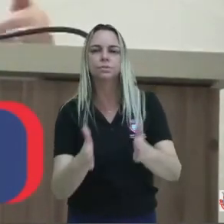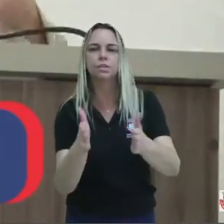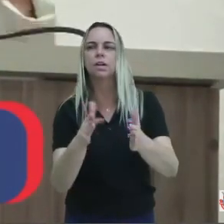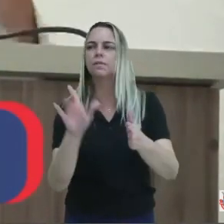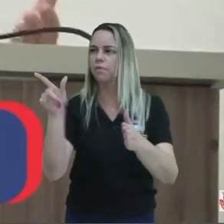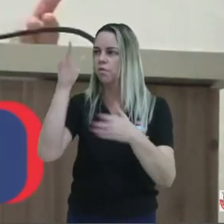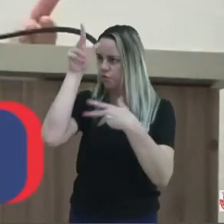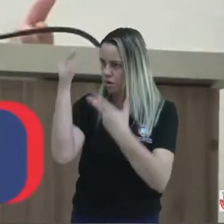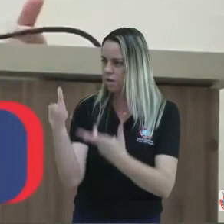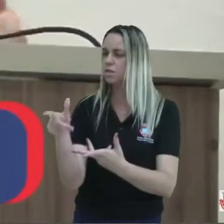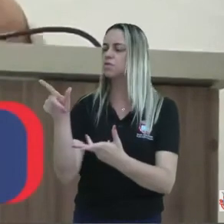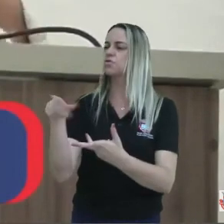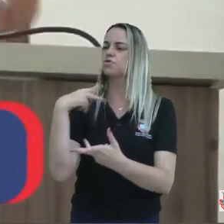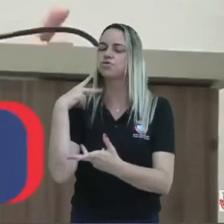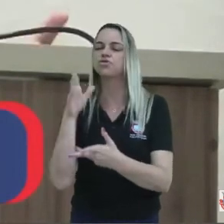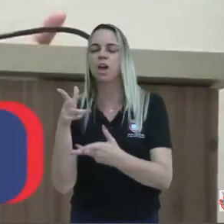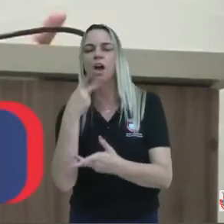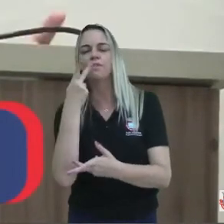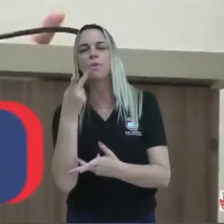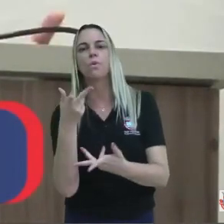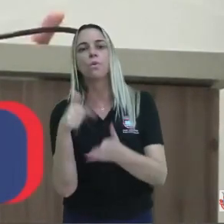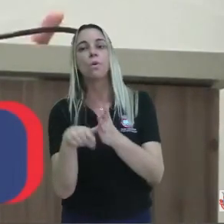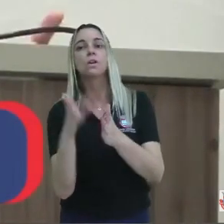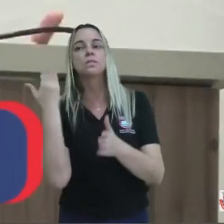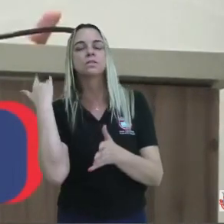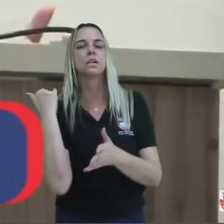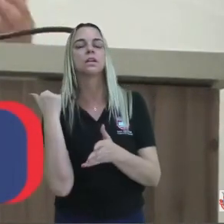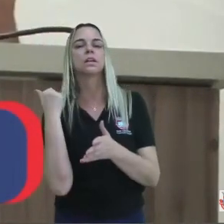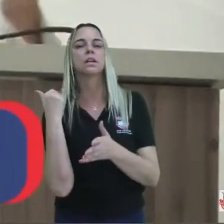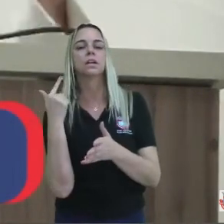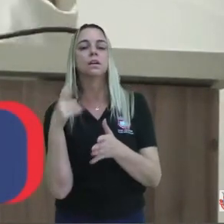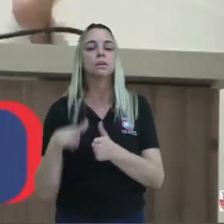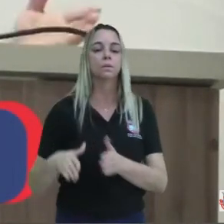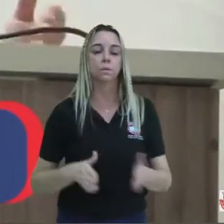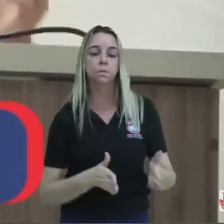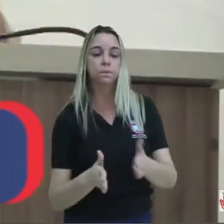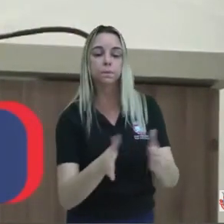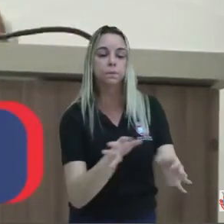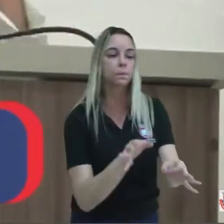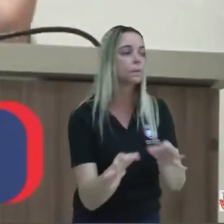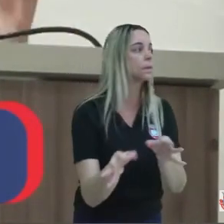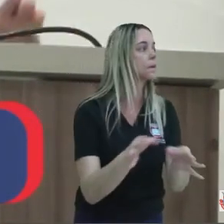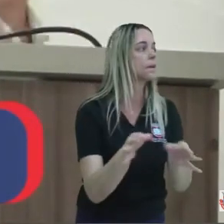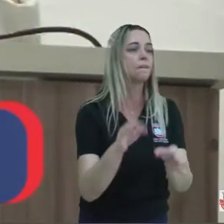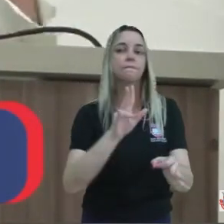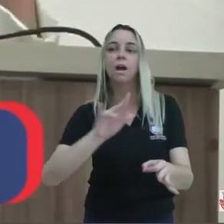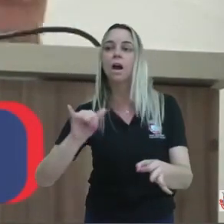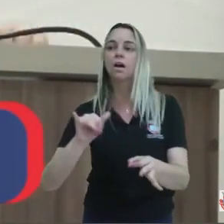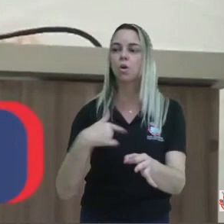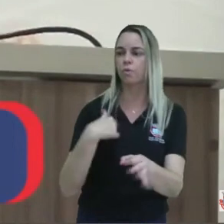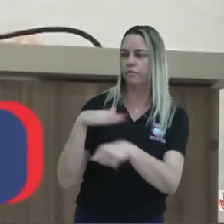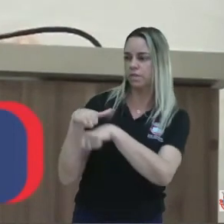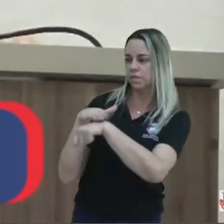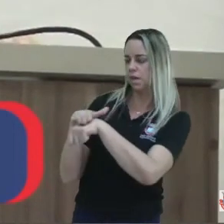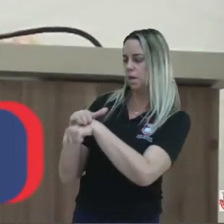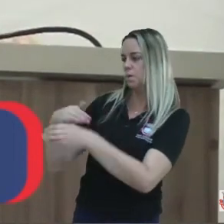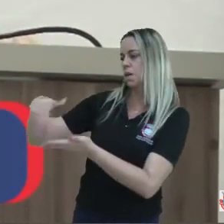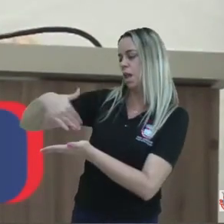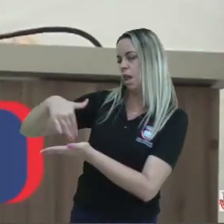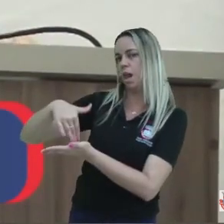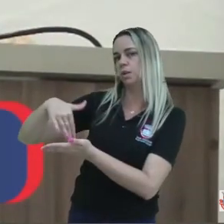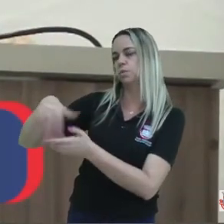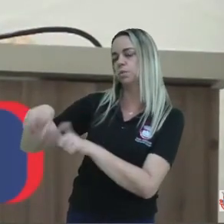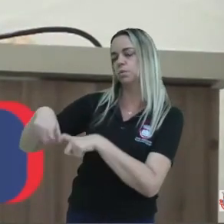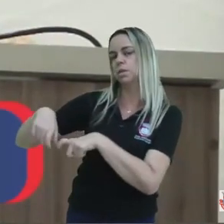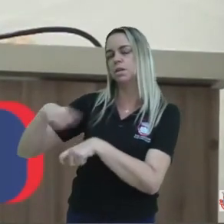eu cobrei, coloquei requerimento, como outros vereadores também aqui cobraram, mas, enfim, vai ser feito, se Deus quiser, e começa